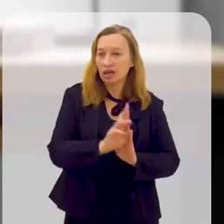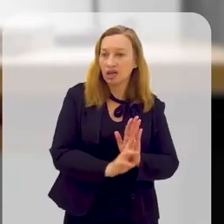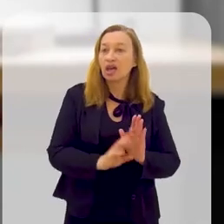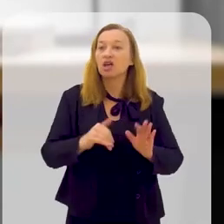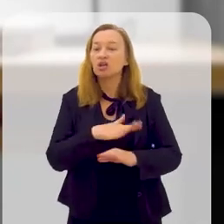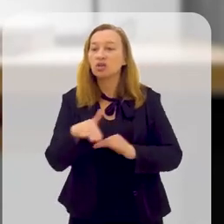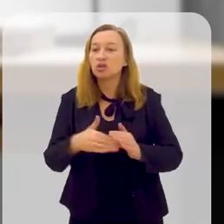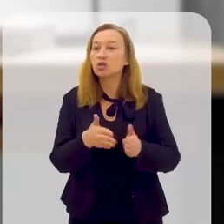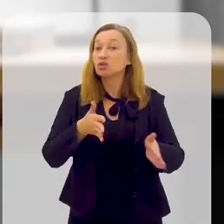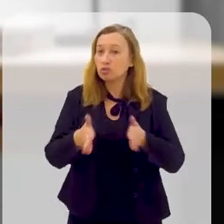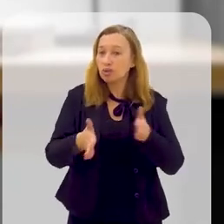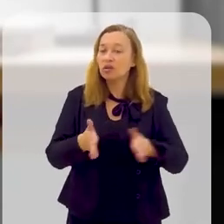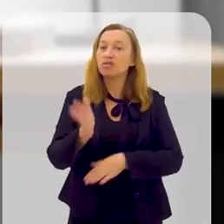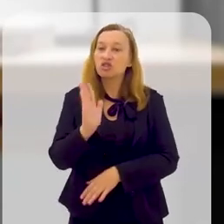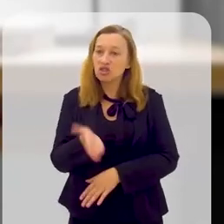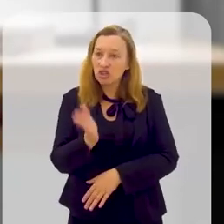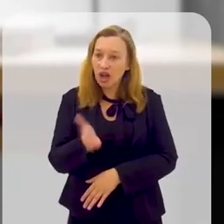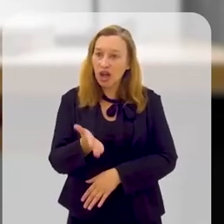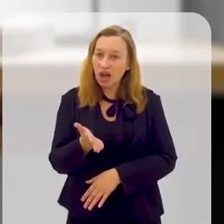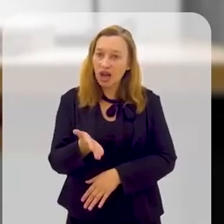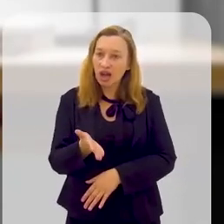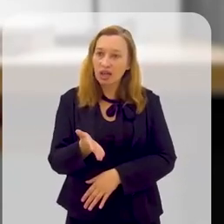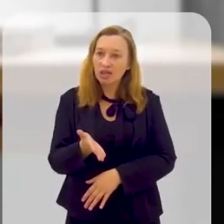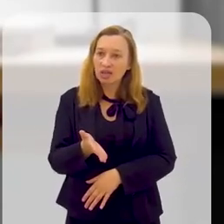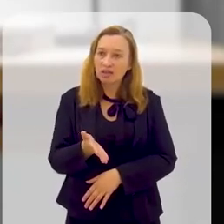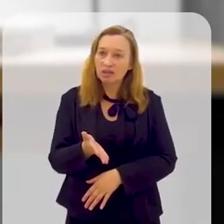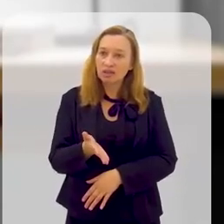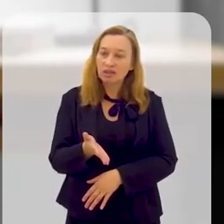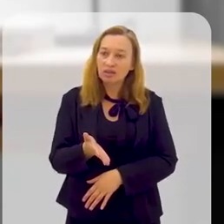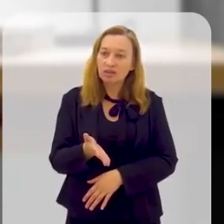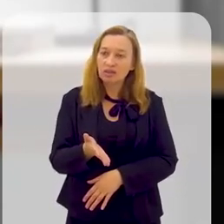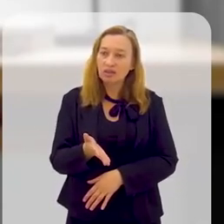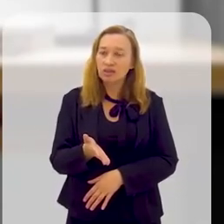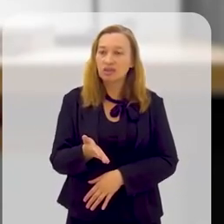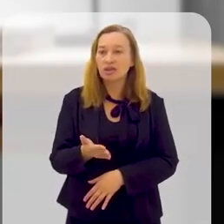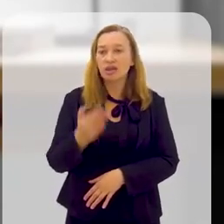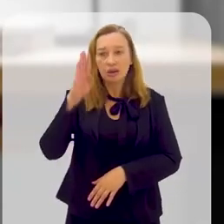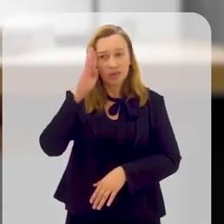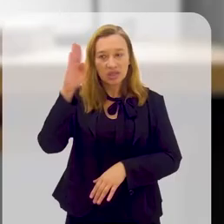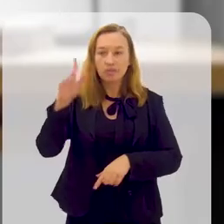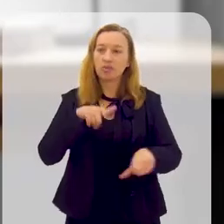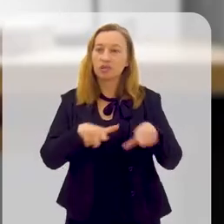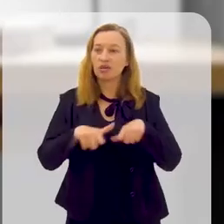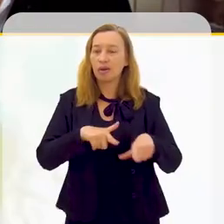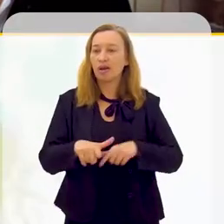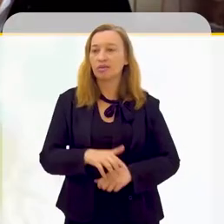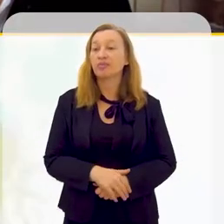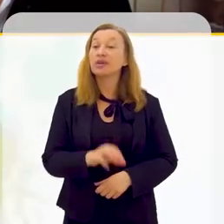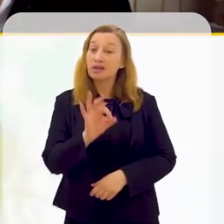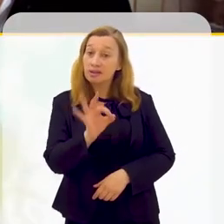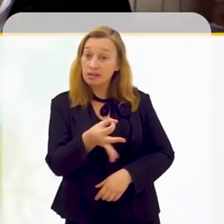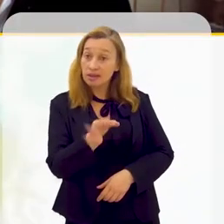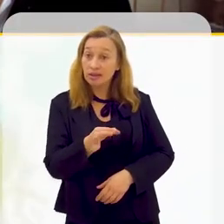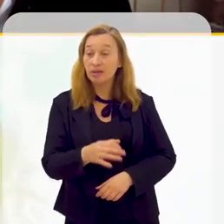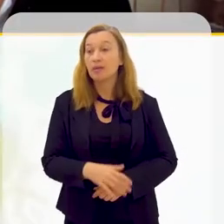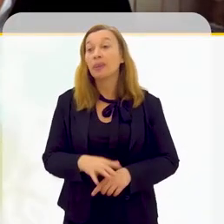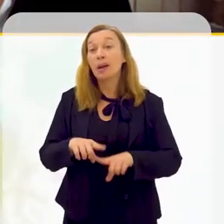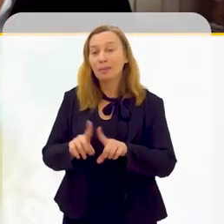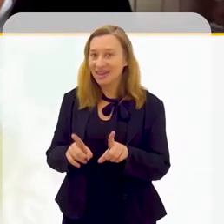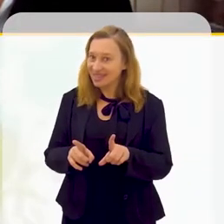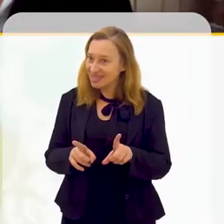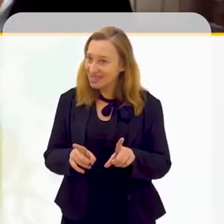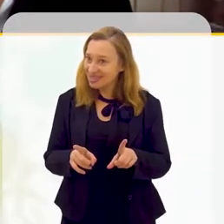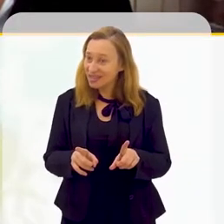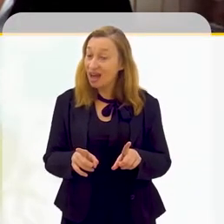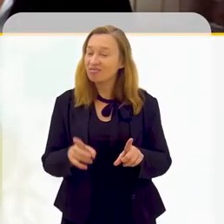e redação em todos os períodos já que vai vão ser as nossas ferramentas de trabalho Com